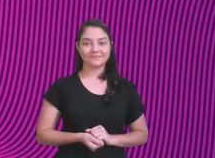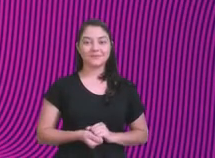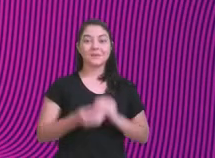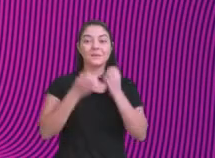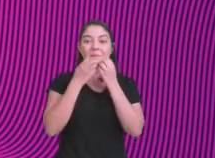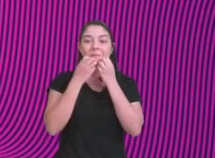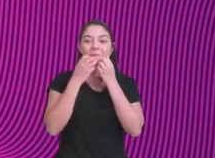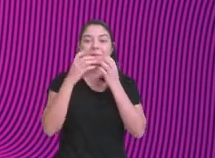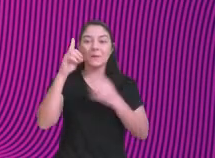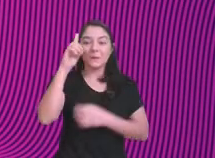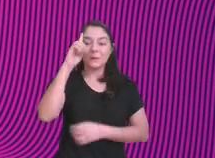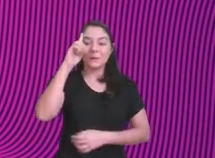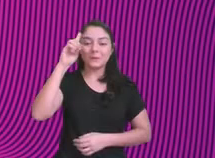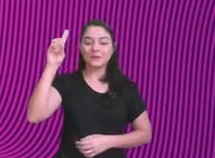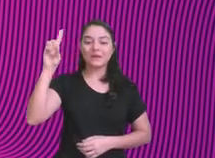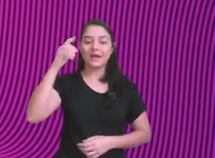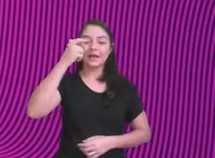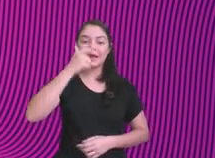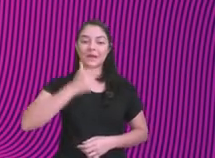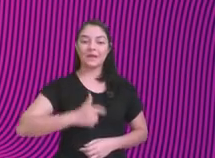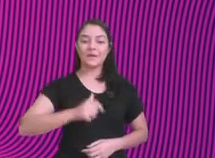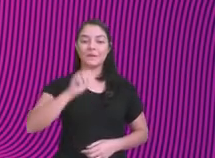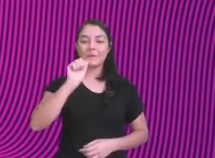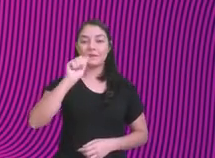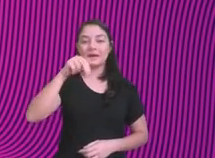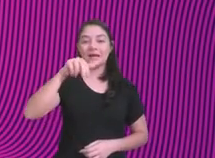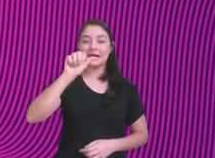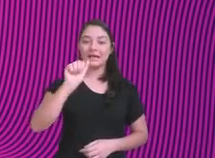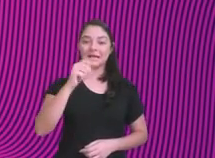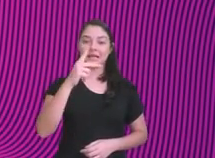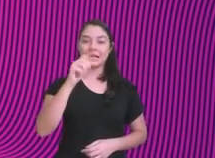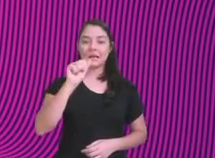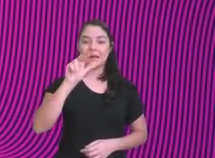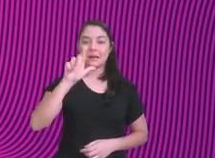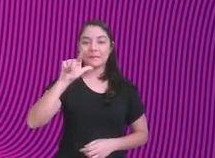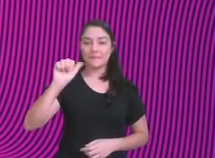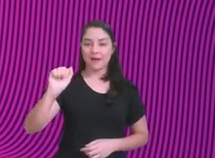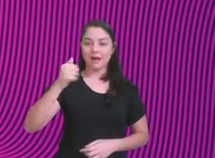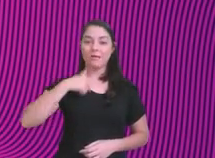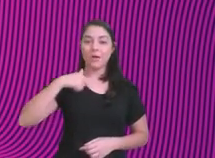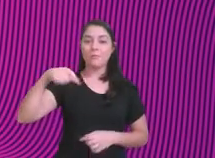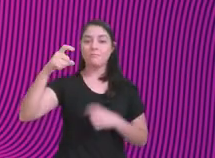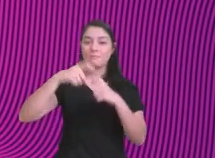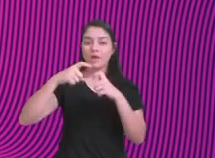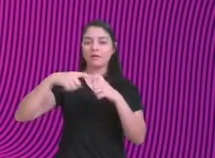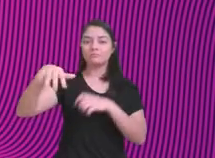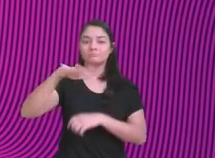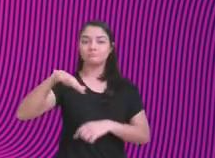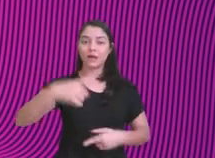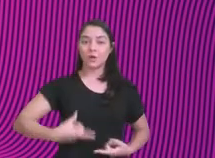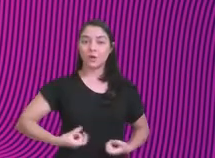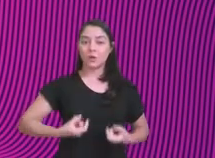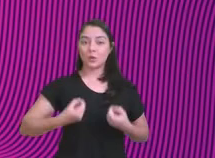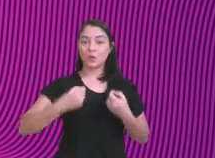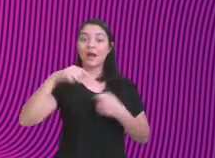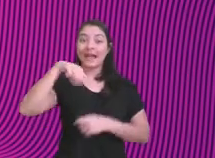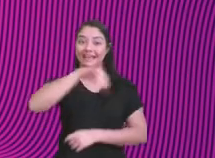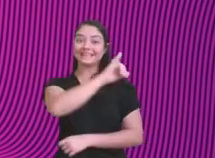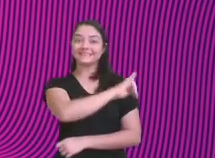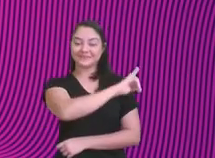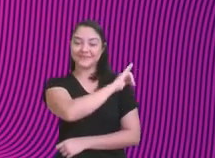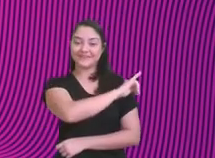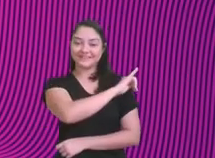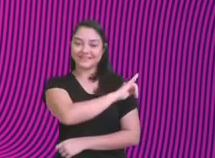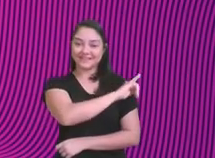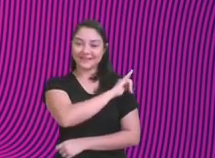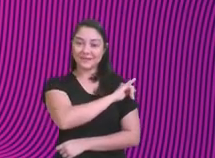Bom dia, eu sou Ana Paula Victorino, médica oncologista do Américas Oncologia Rio de Janeiro. Com muito